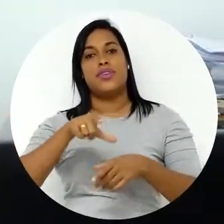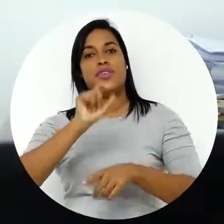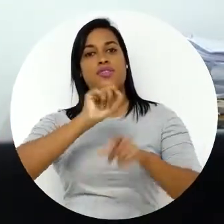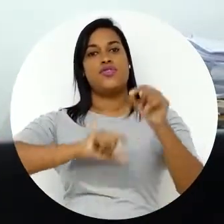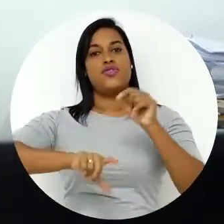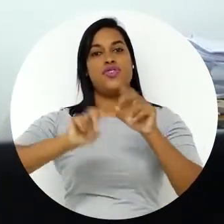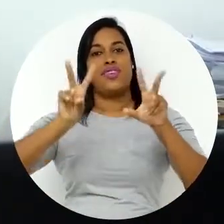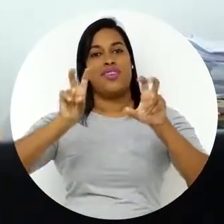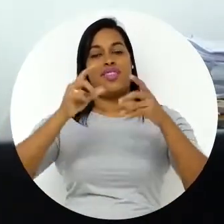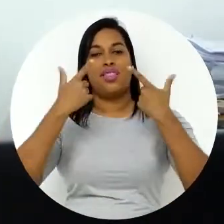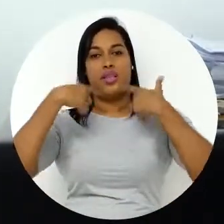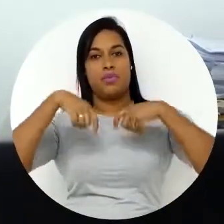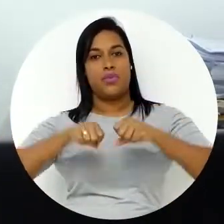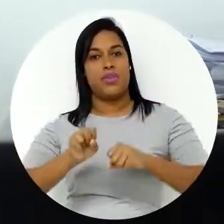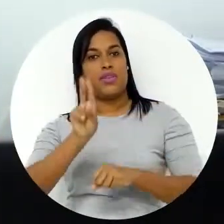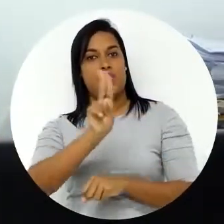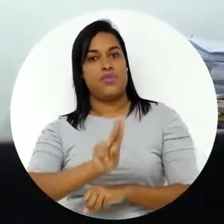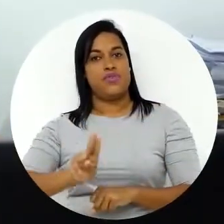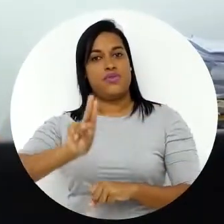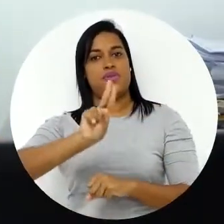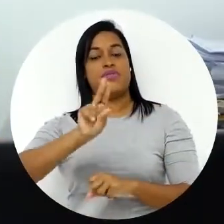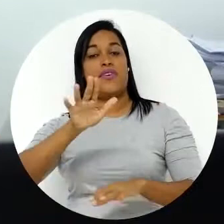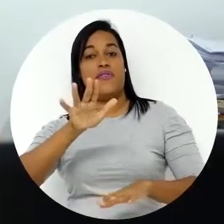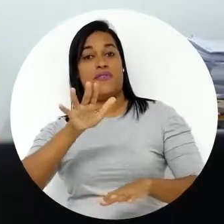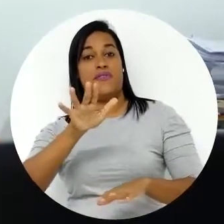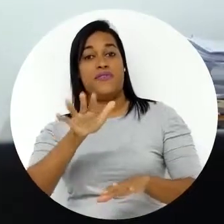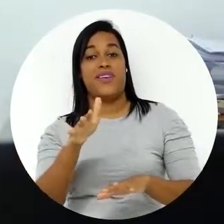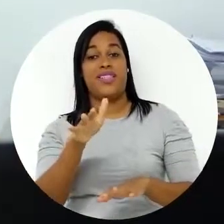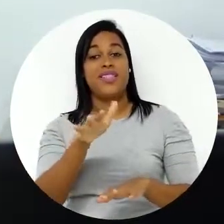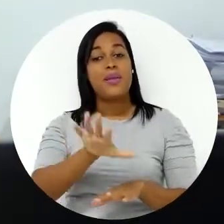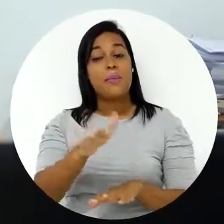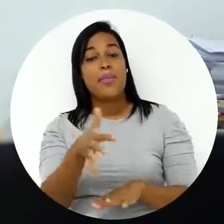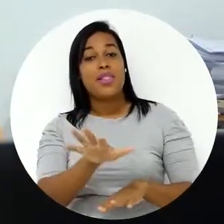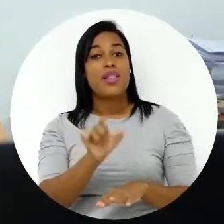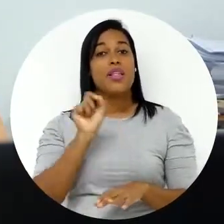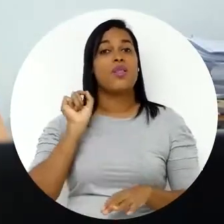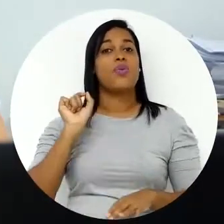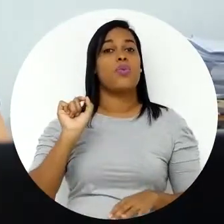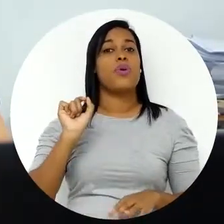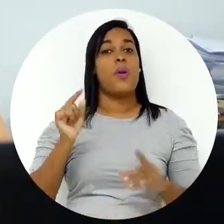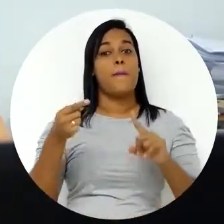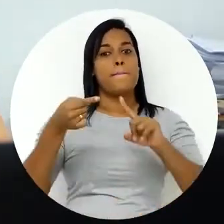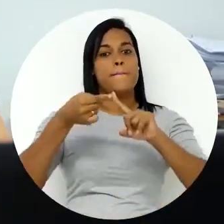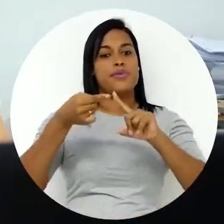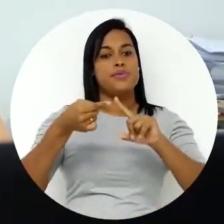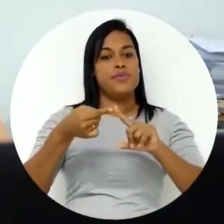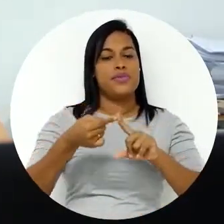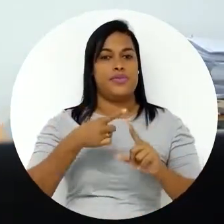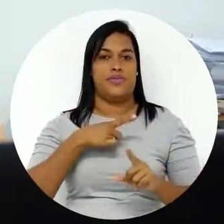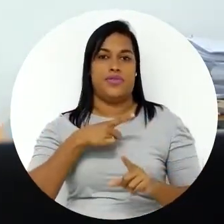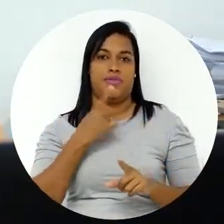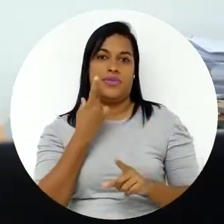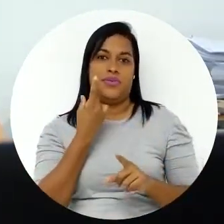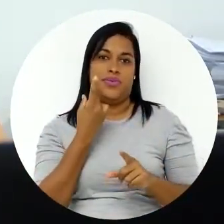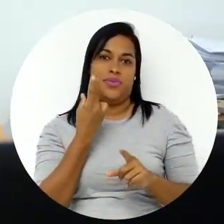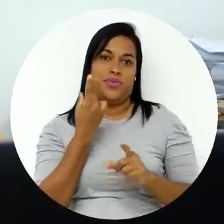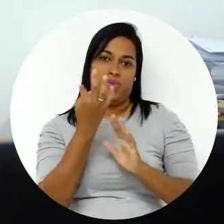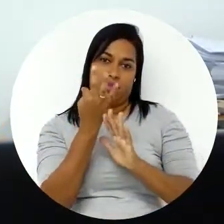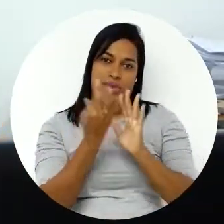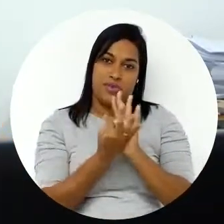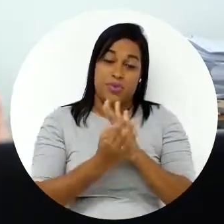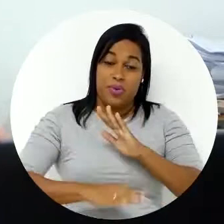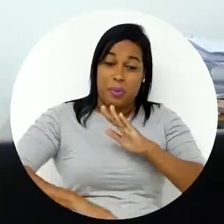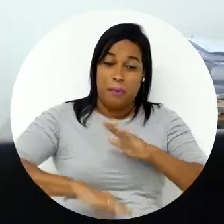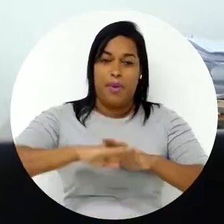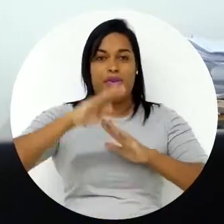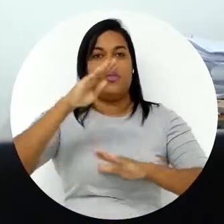entre a escolha de que tipo de linguagem utilizar vai depender de que objetivo eu tenho no meu texto.